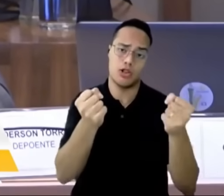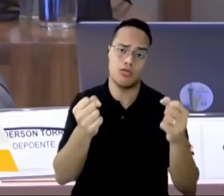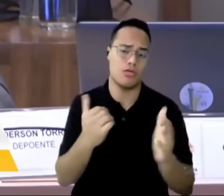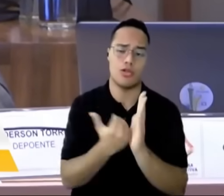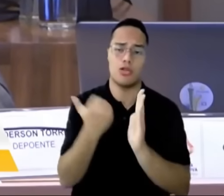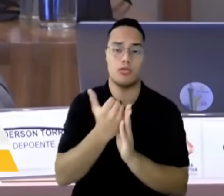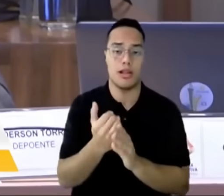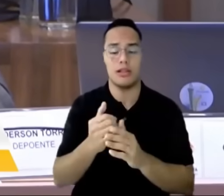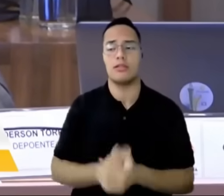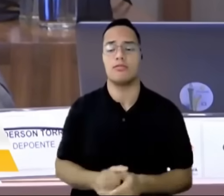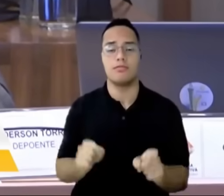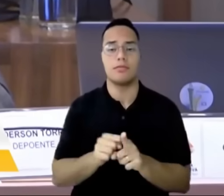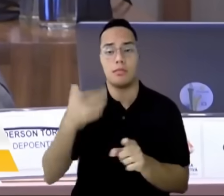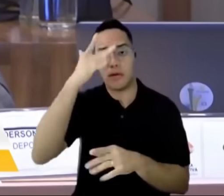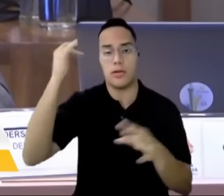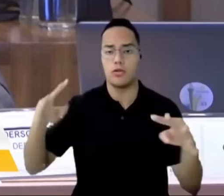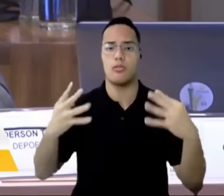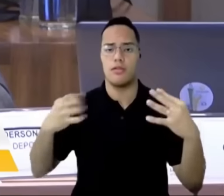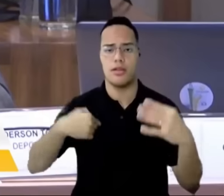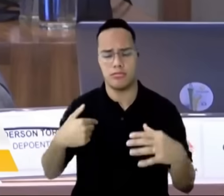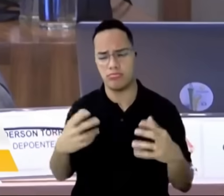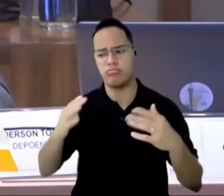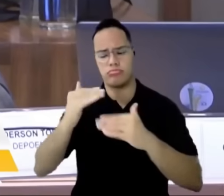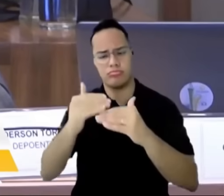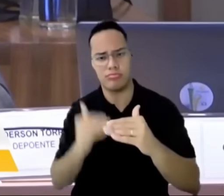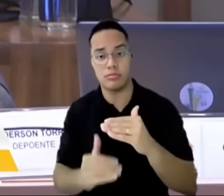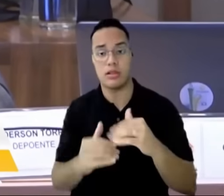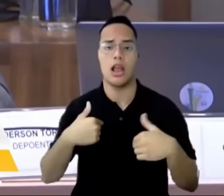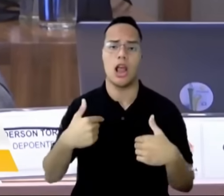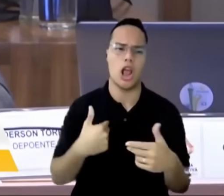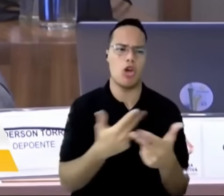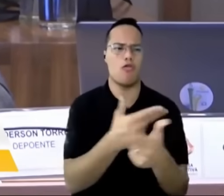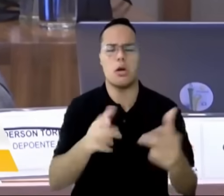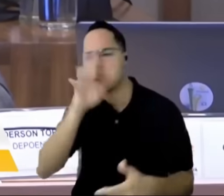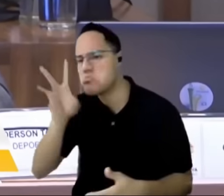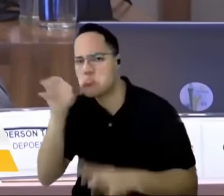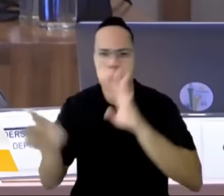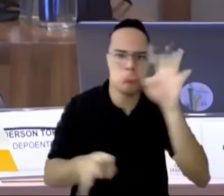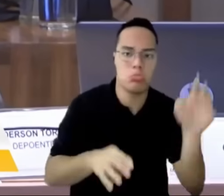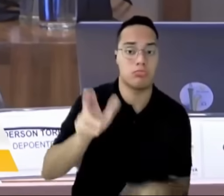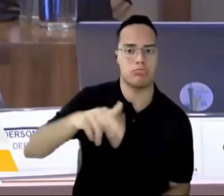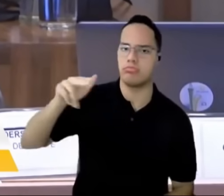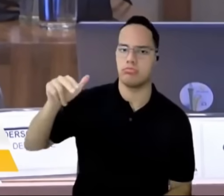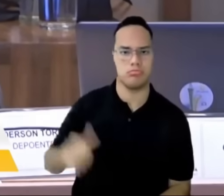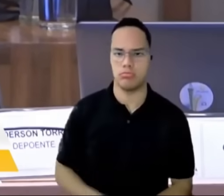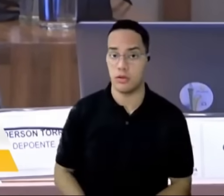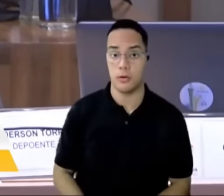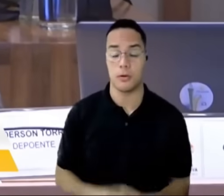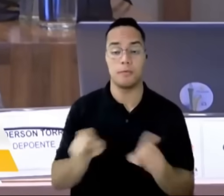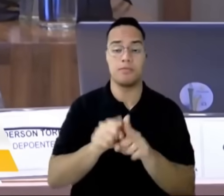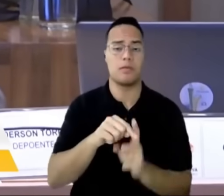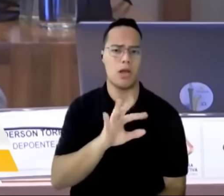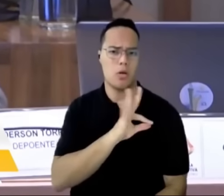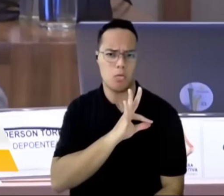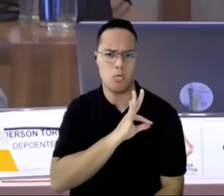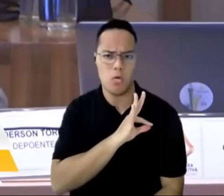sua secretária, essa Marília Ferreira Alencar, ex-subsecretária de Inteligência da Secretaria de